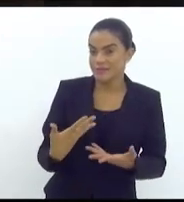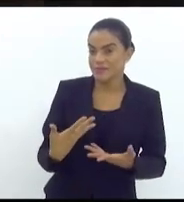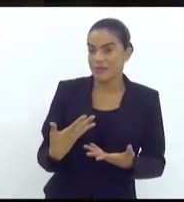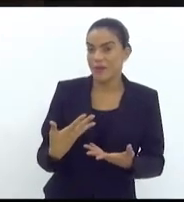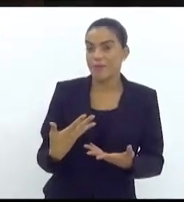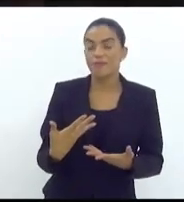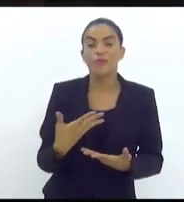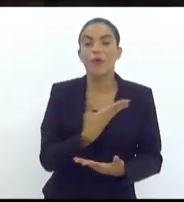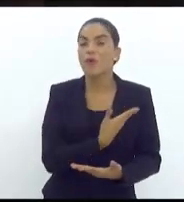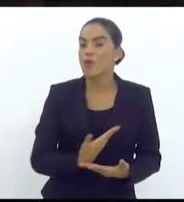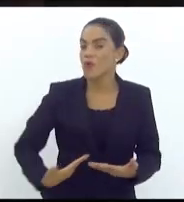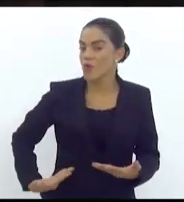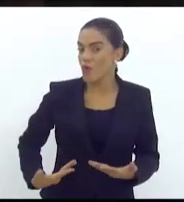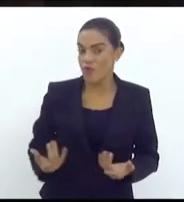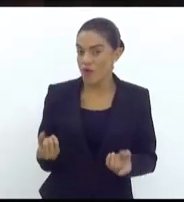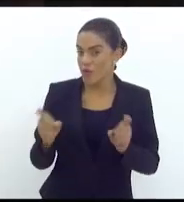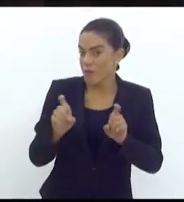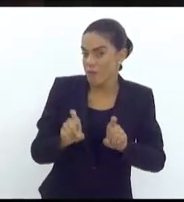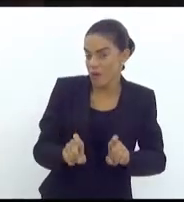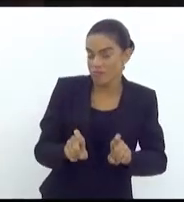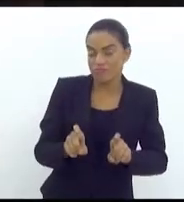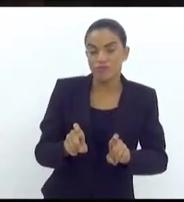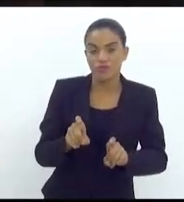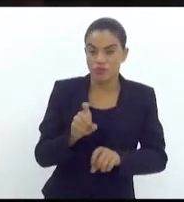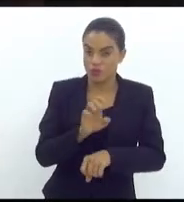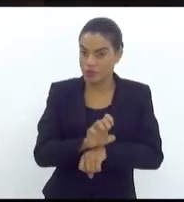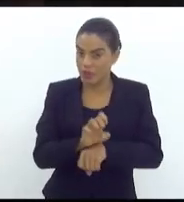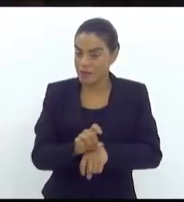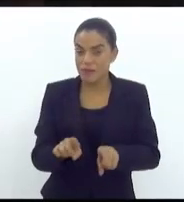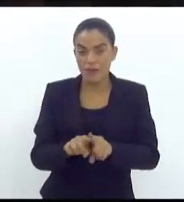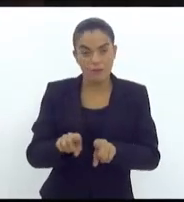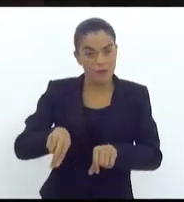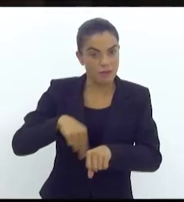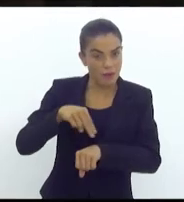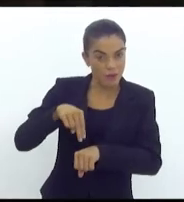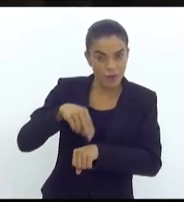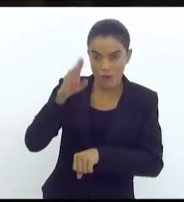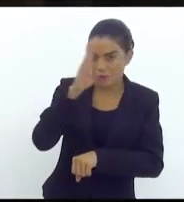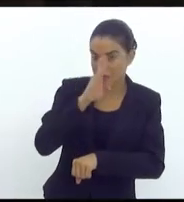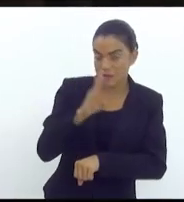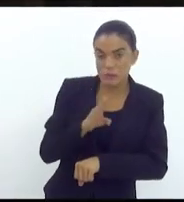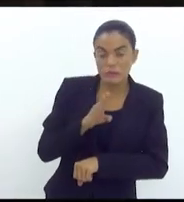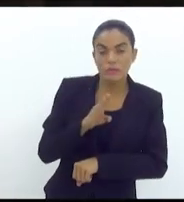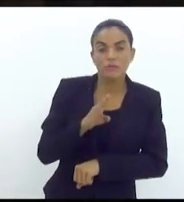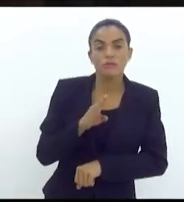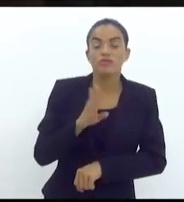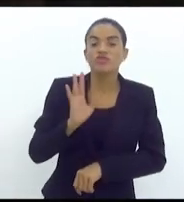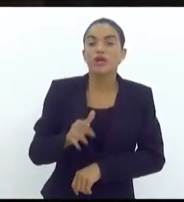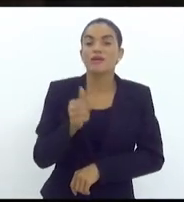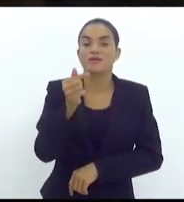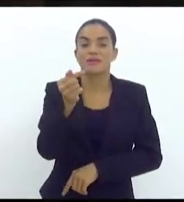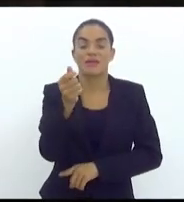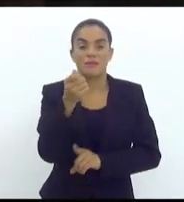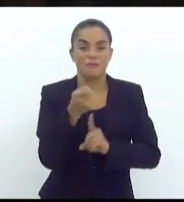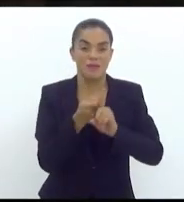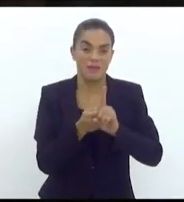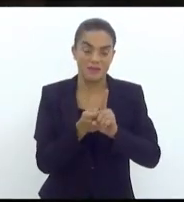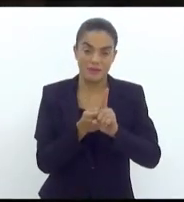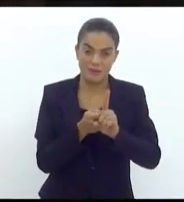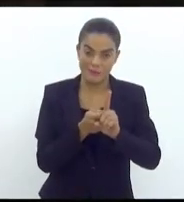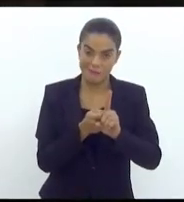que aí está instalado tanto no estado quanto na União tá 7 meses e